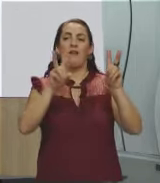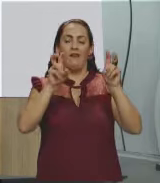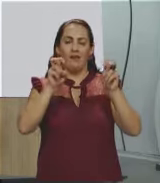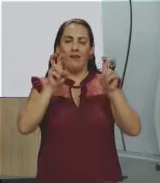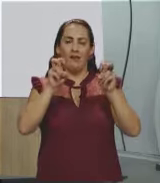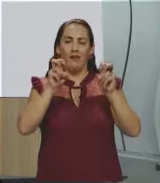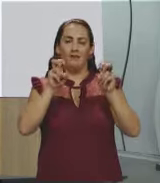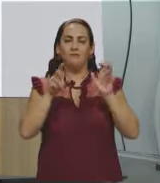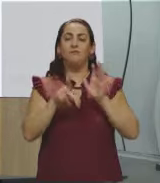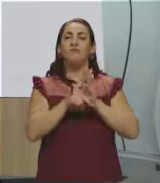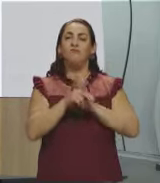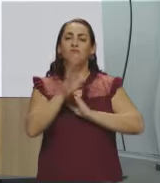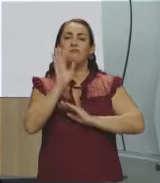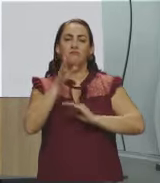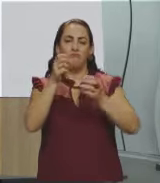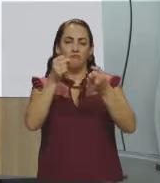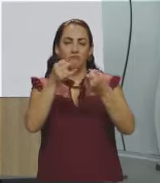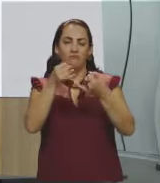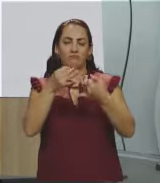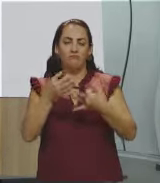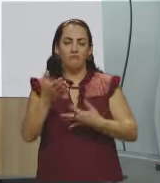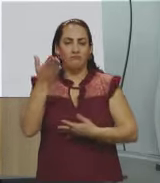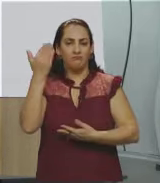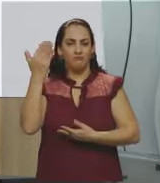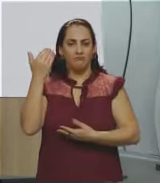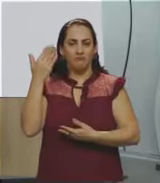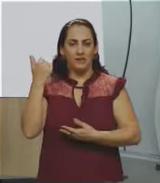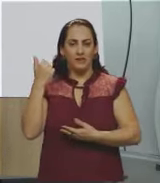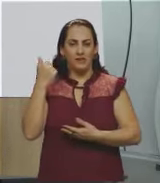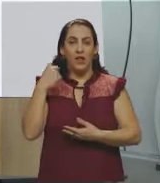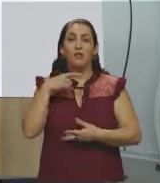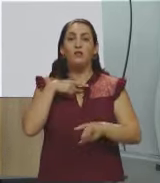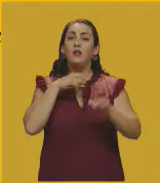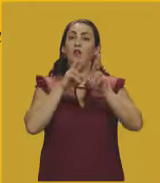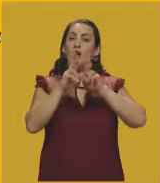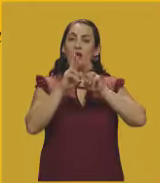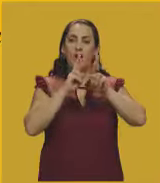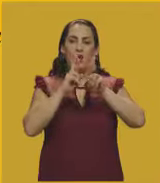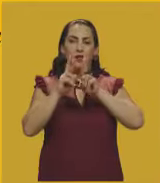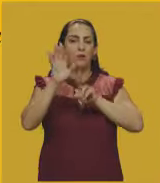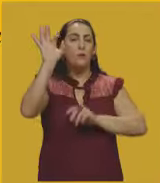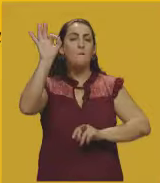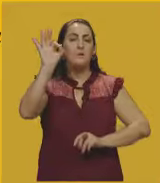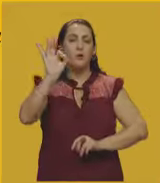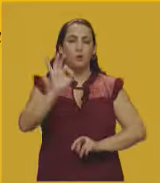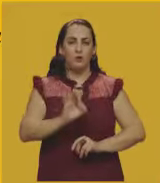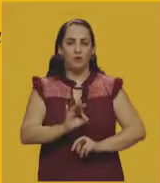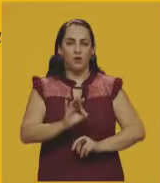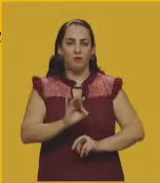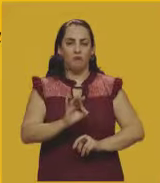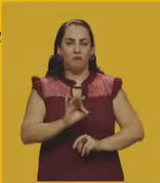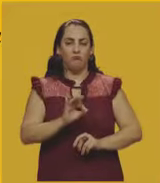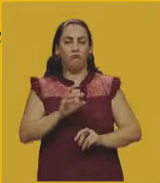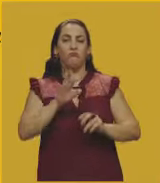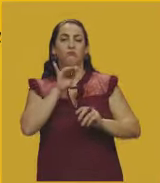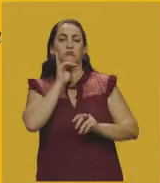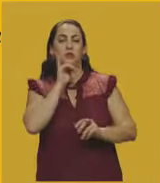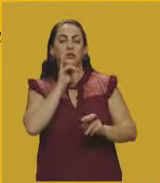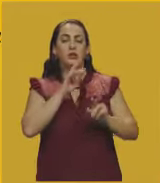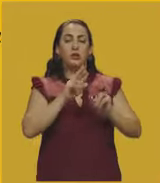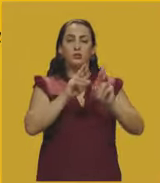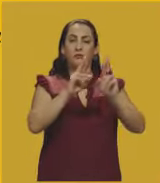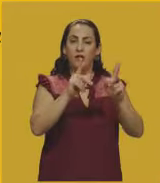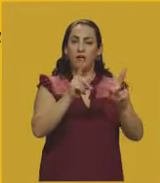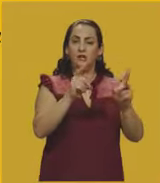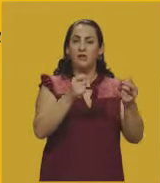dela em aulas passadas. Ela relaciona de forma proporcional as grandezas, diferença de potencial